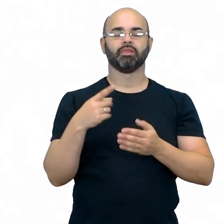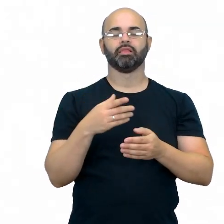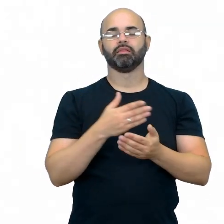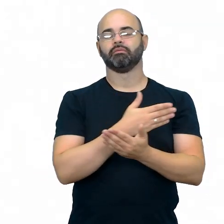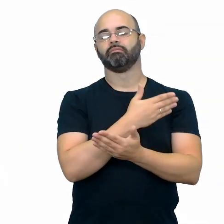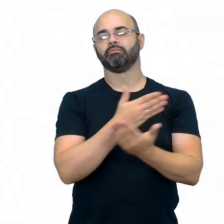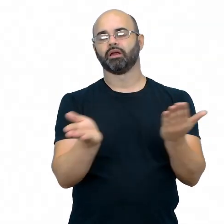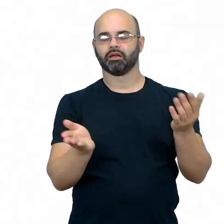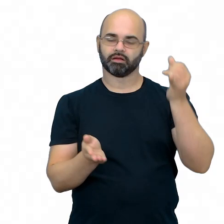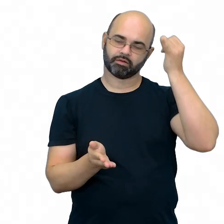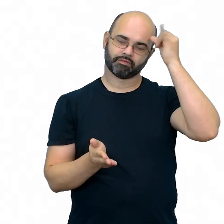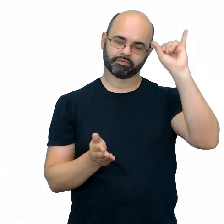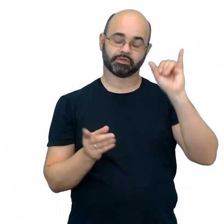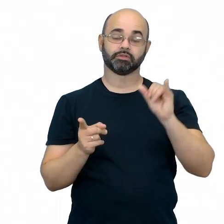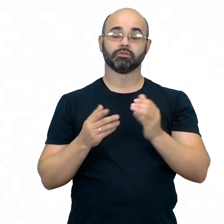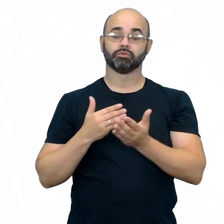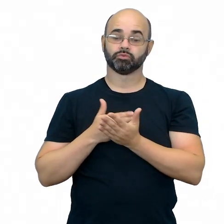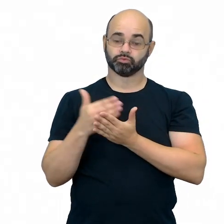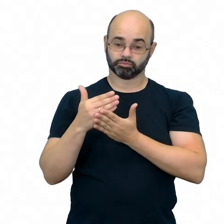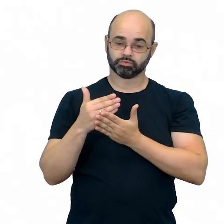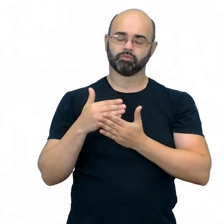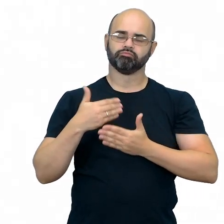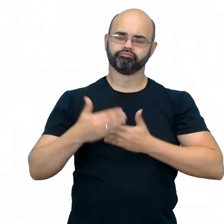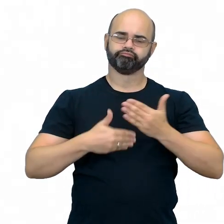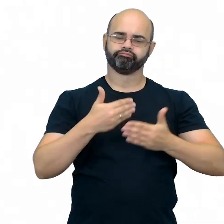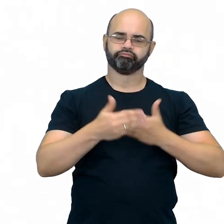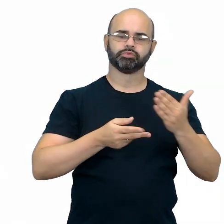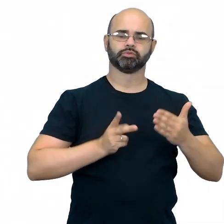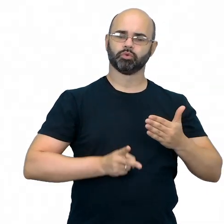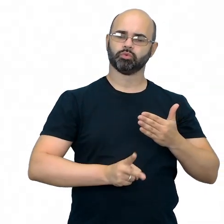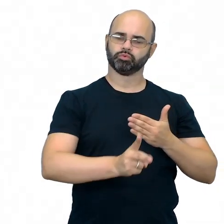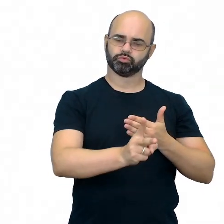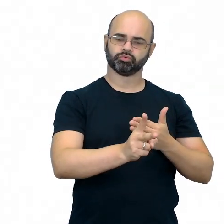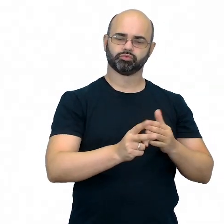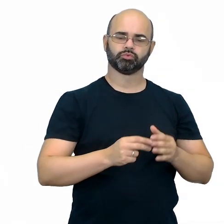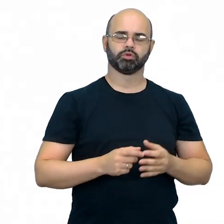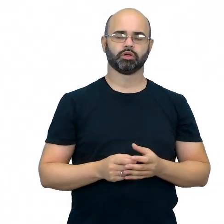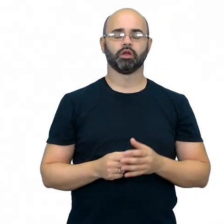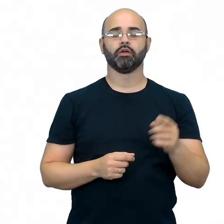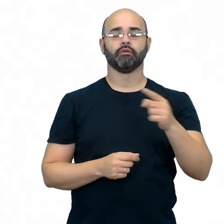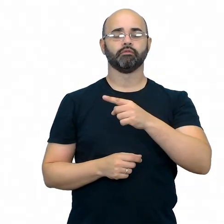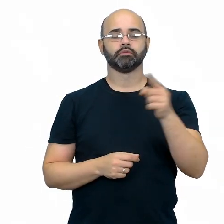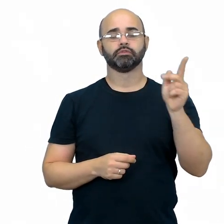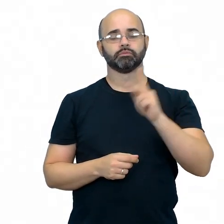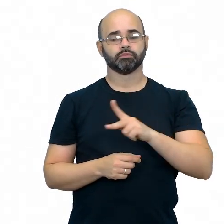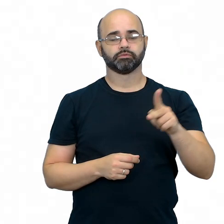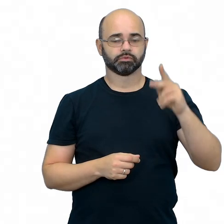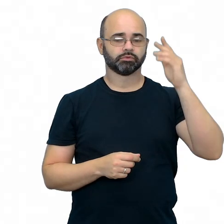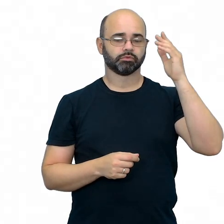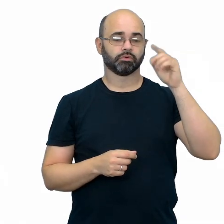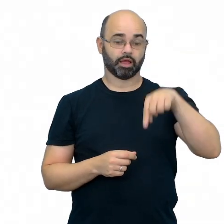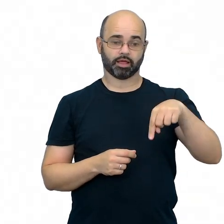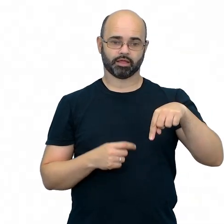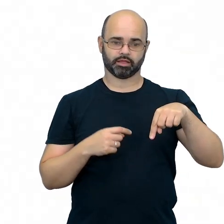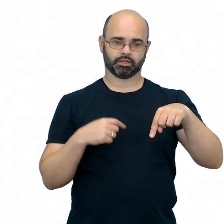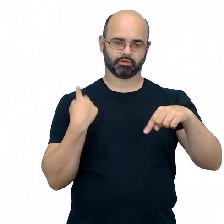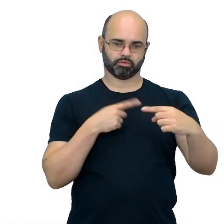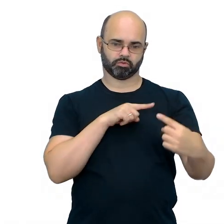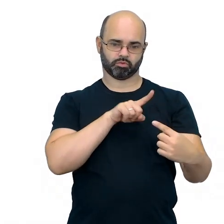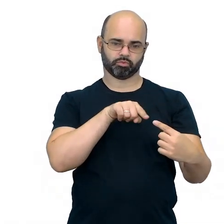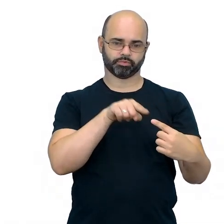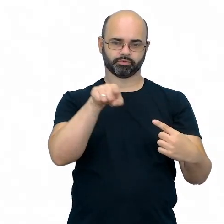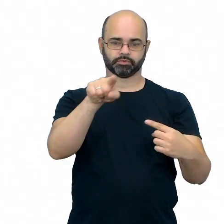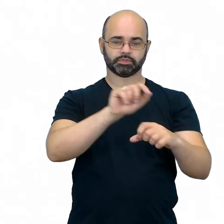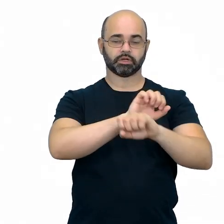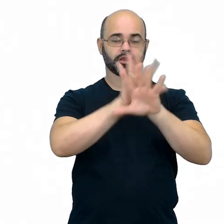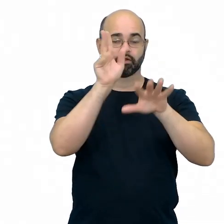essa pauta, né? E para que vocês, professores, também possam compreender qual que é o nosso intuito, né? Trazendo essa discussão para